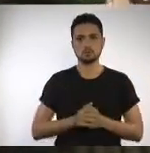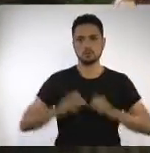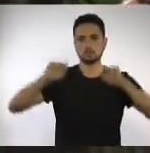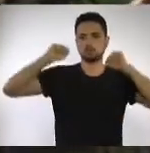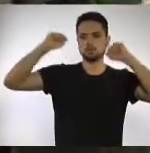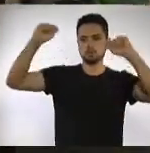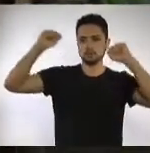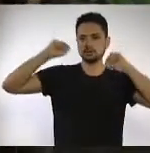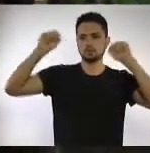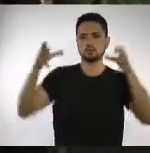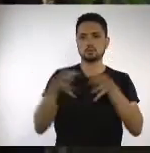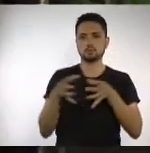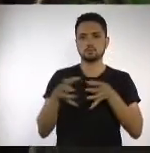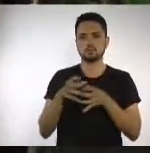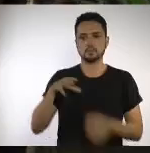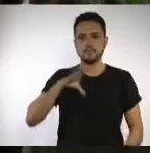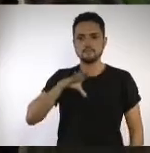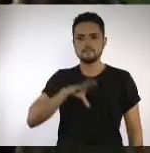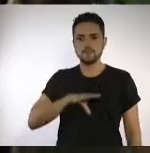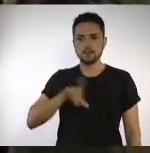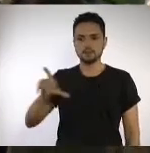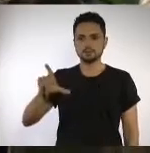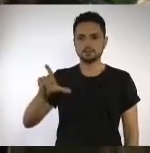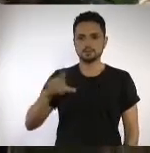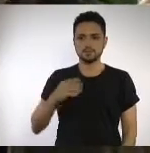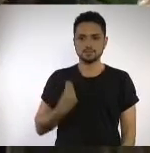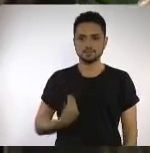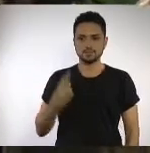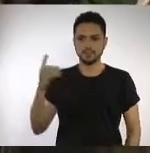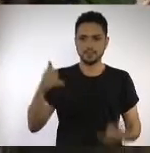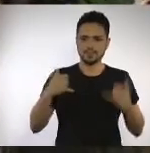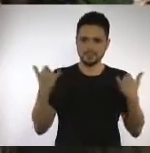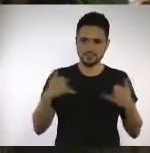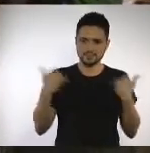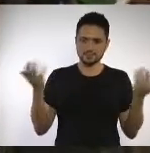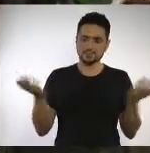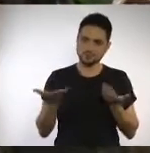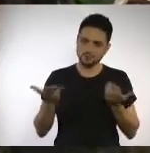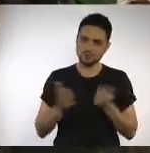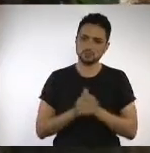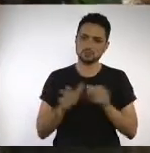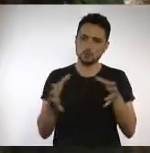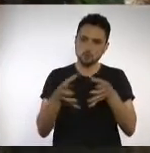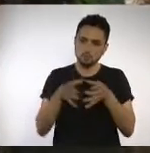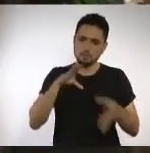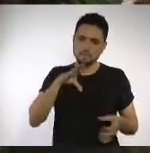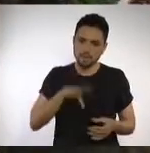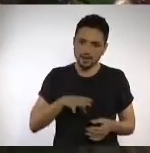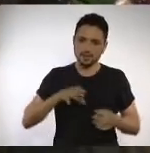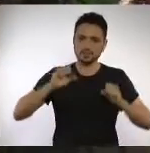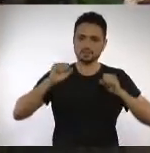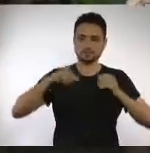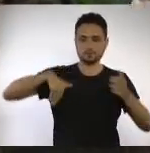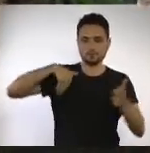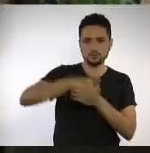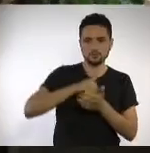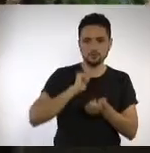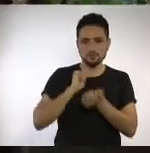Força Jovem do Vasco da Gama, faz aniversário no dia de hoje. Eu queria deixar aqui o meu registro